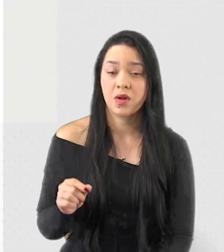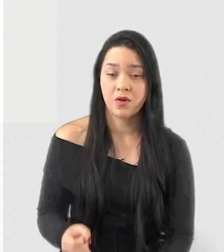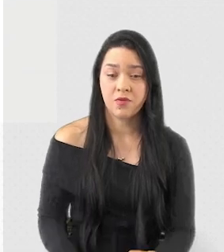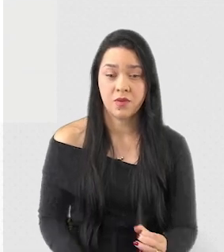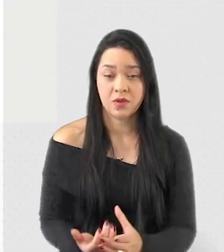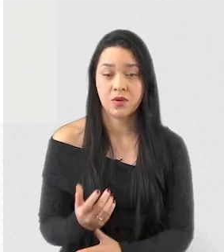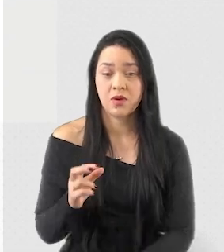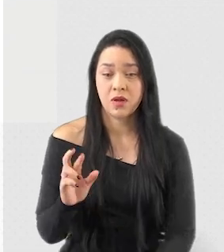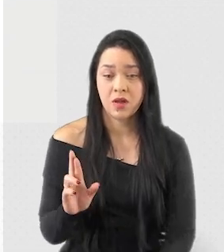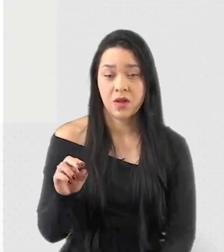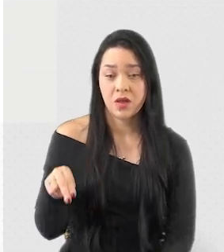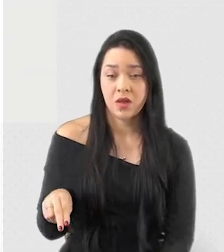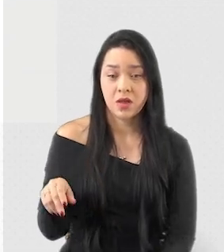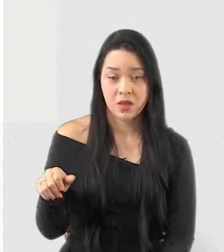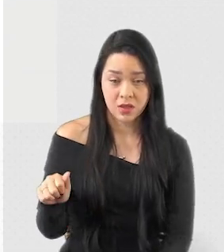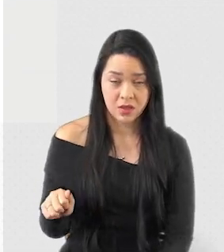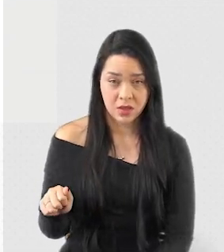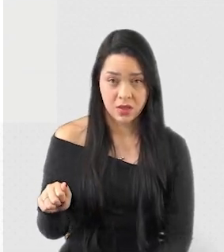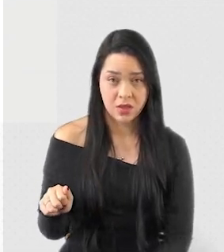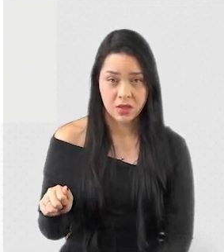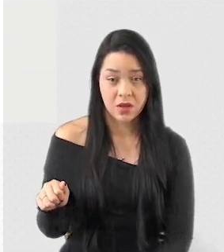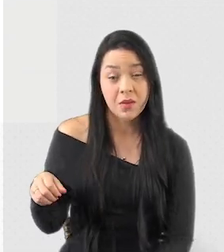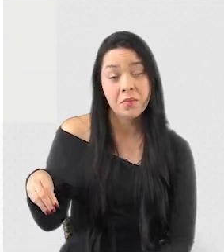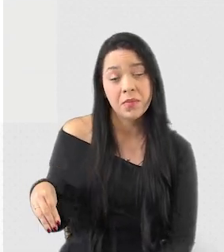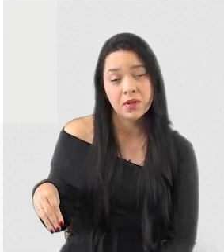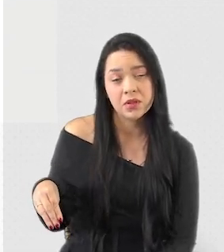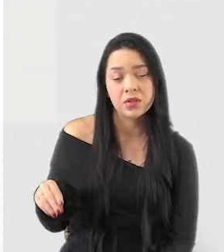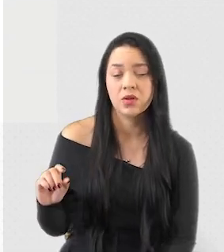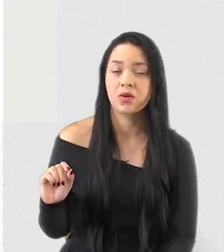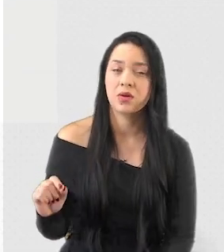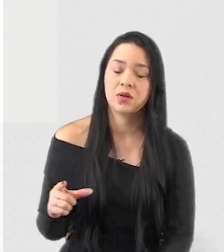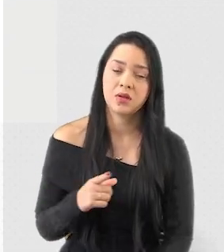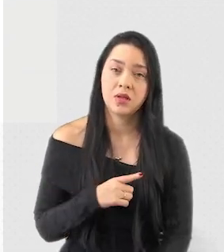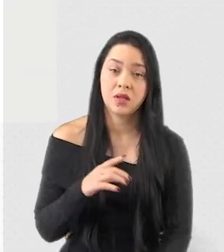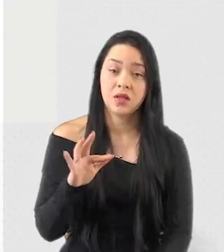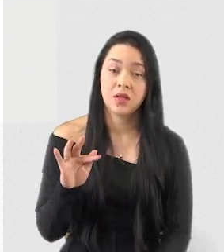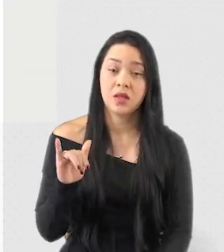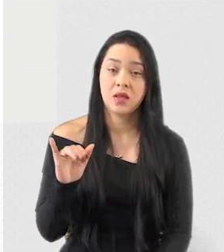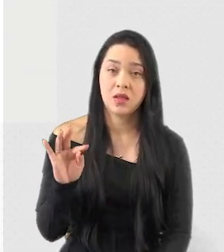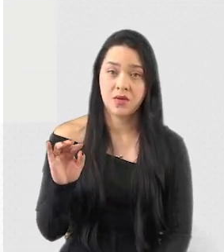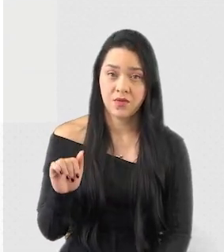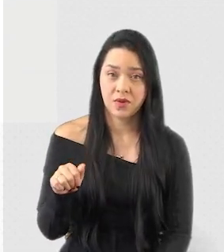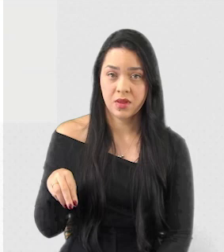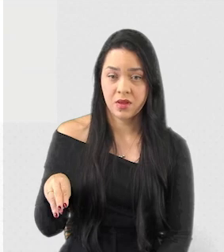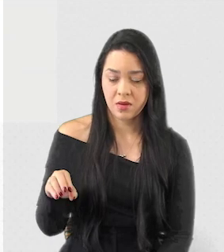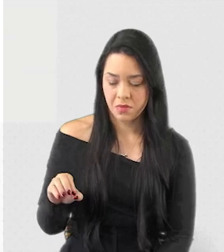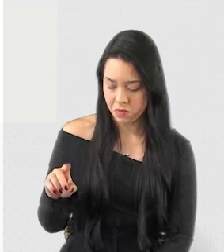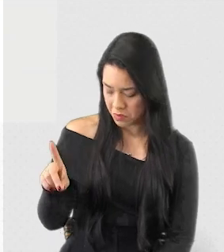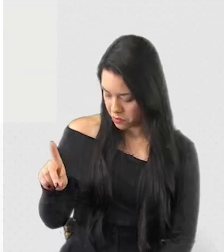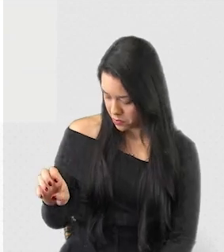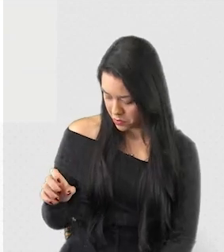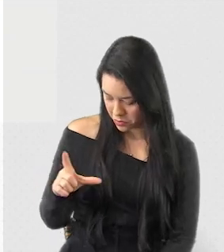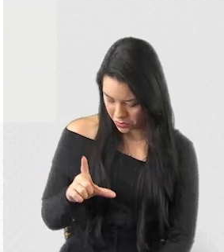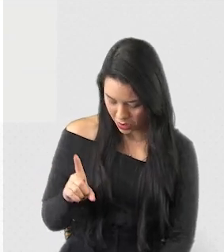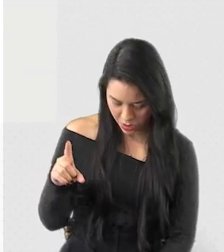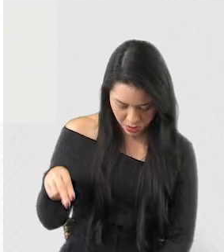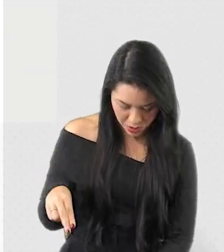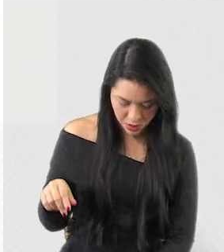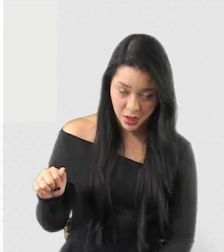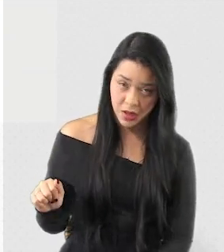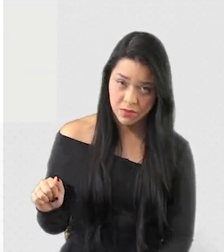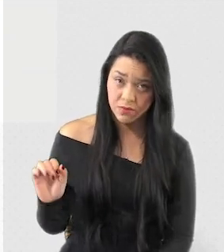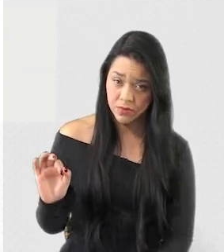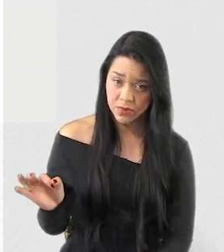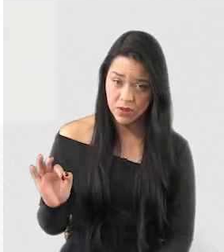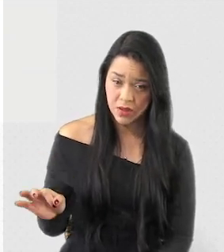desse RNA mensageiro, pessoal, a partir da fita molde, a partir daquela fita de DNA, tá